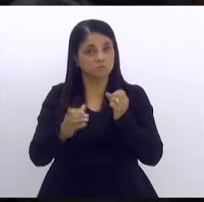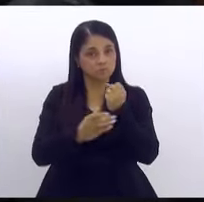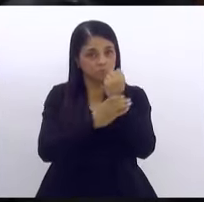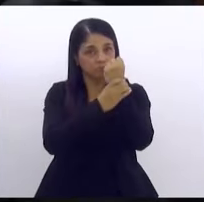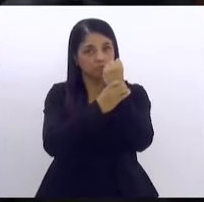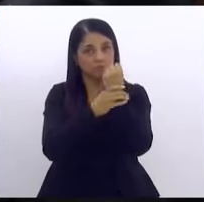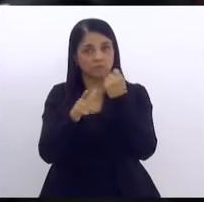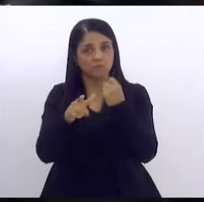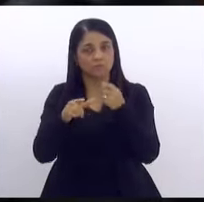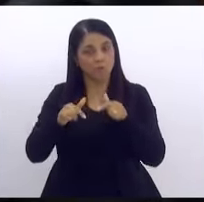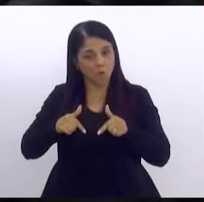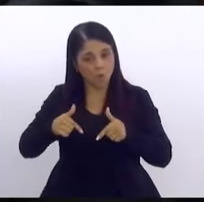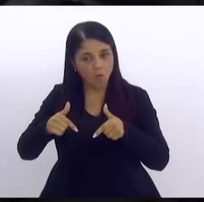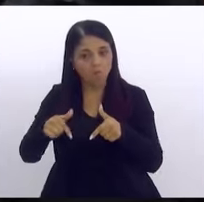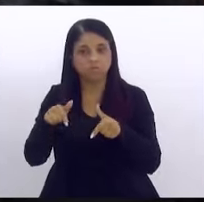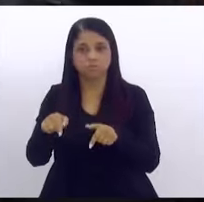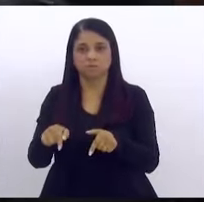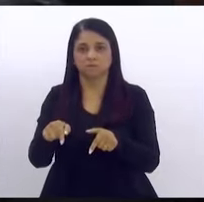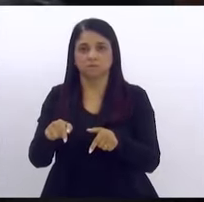imediato operações